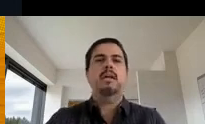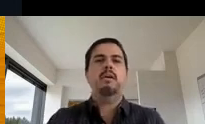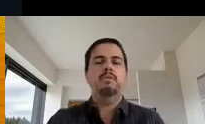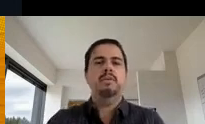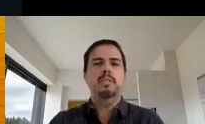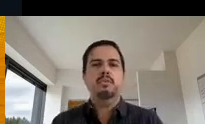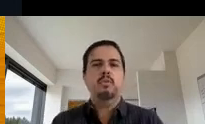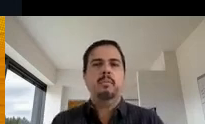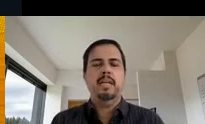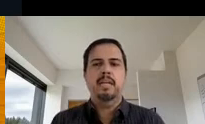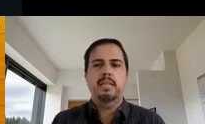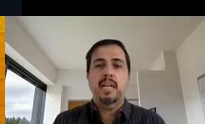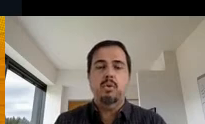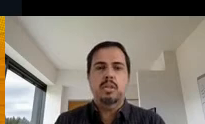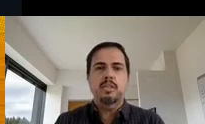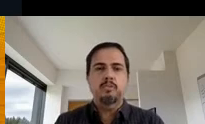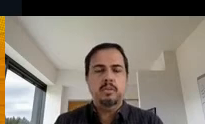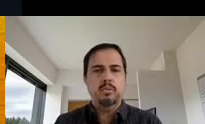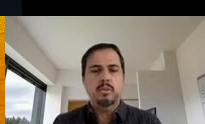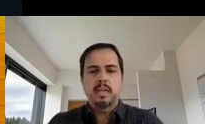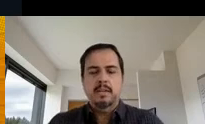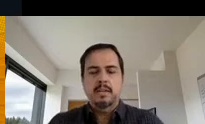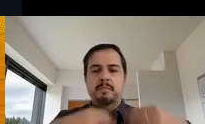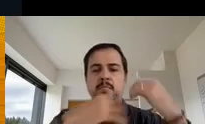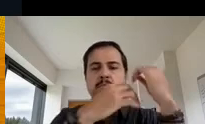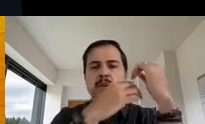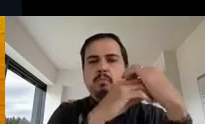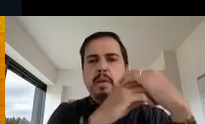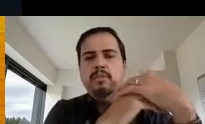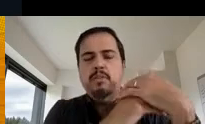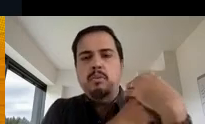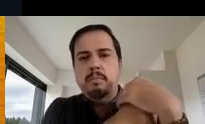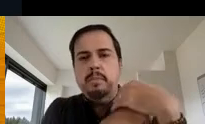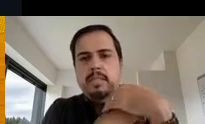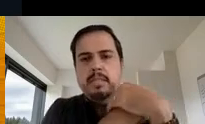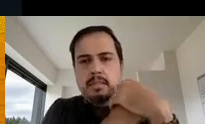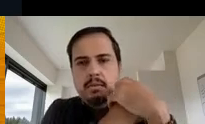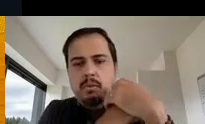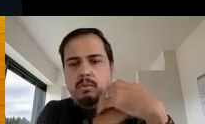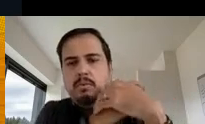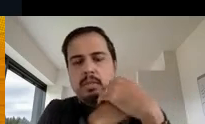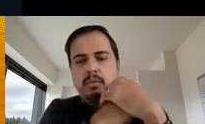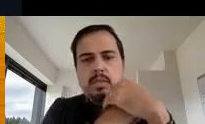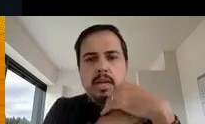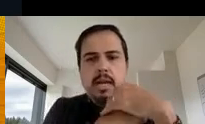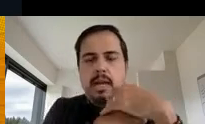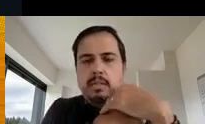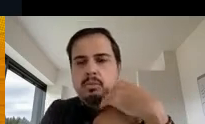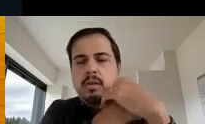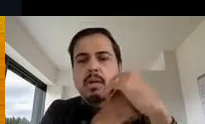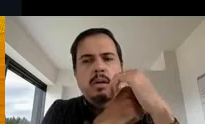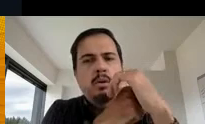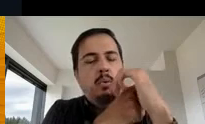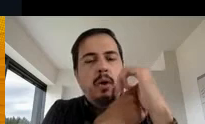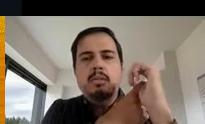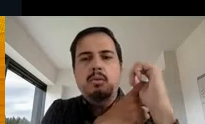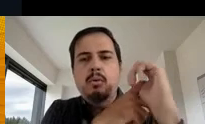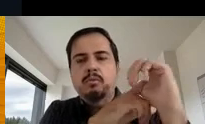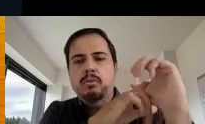Caixa Econômica Federal que fez isso de uma maneira na dor das pessoas. Mas o Nubank foi uma coisa parecida com o cartão de